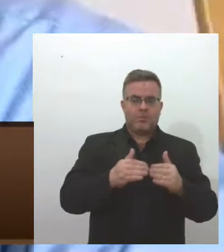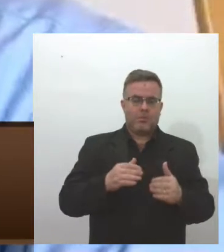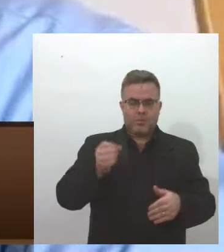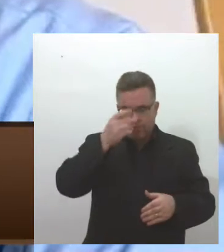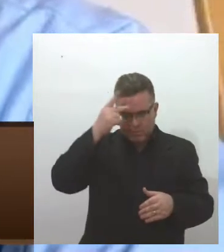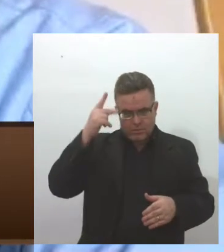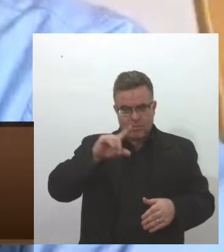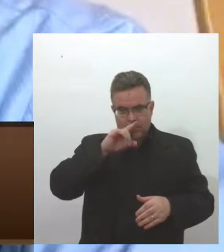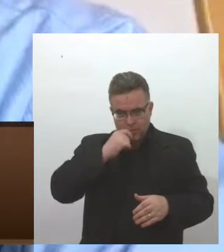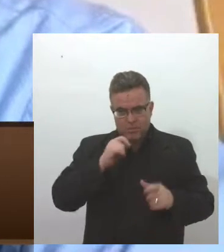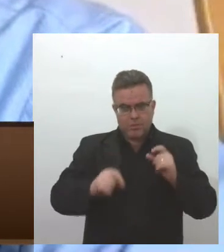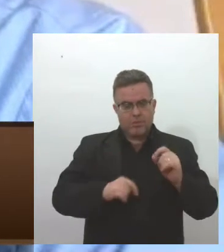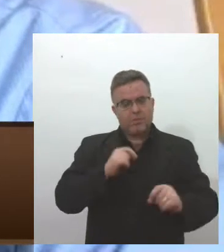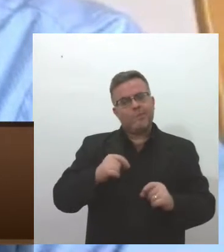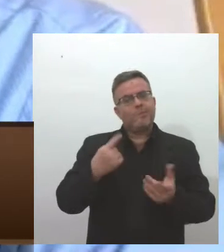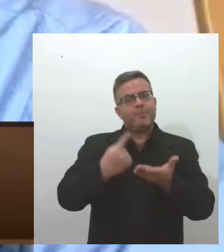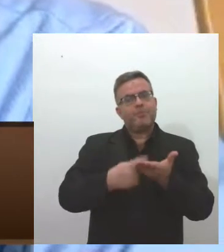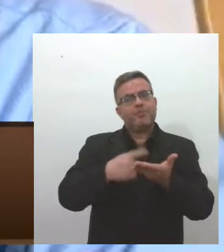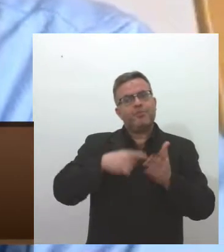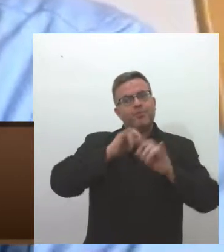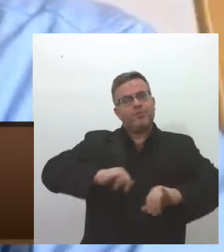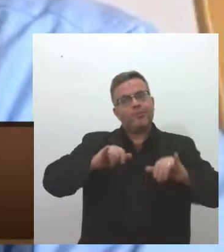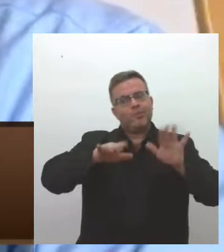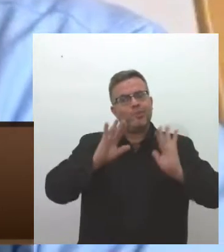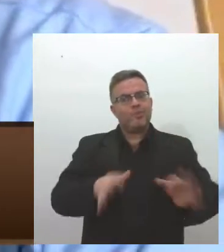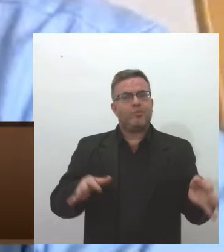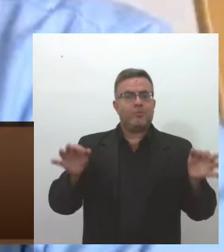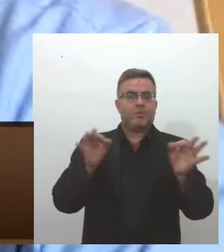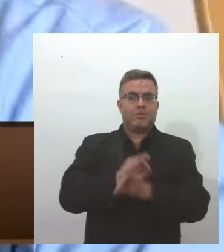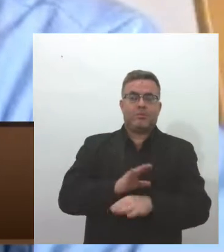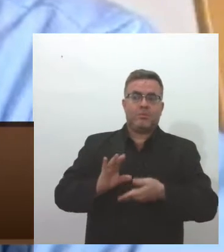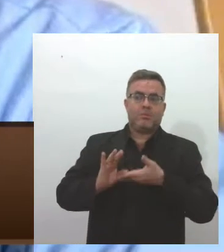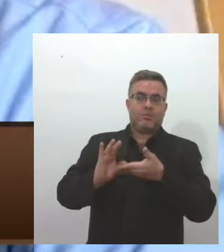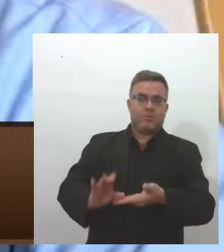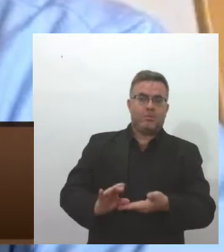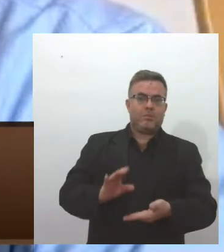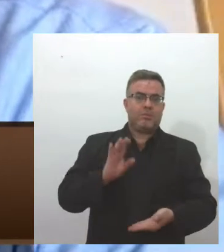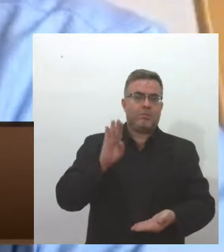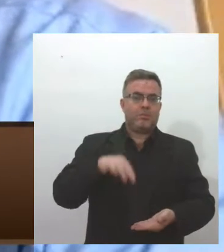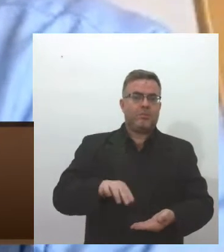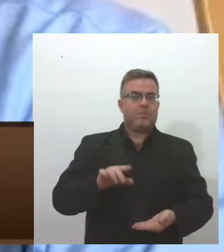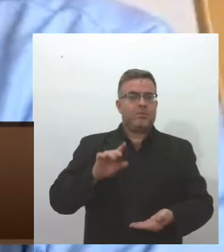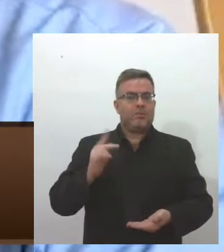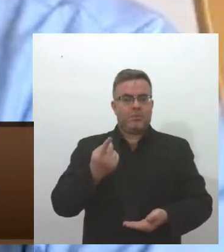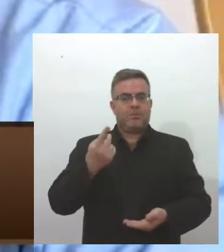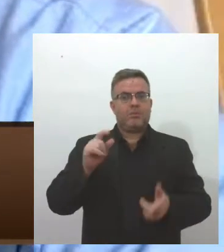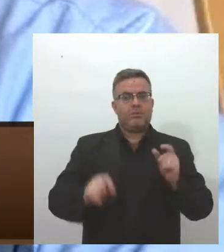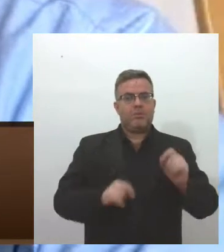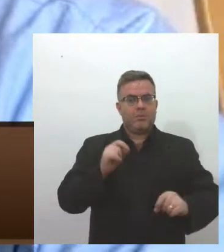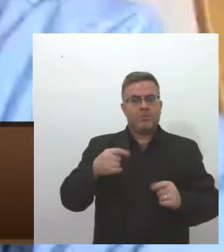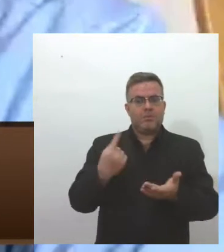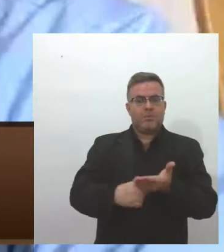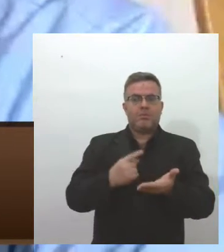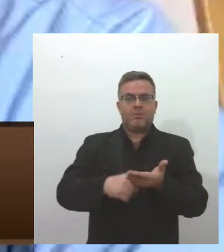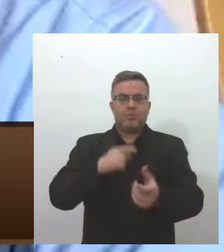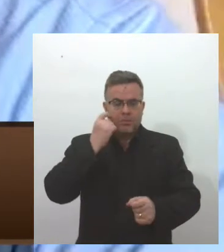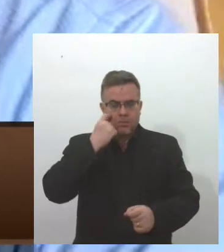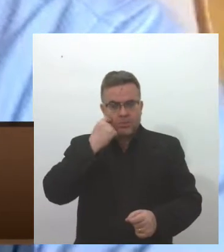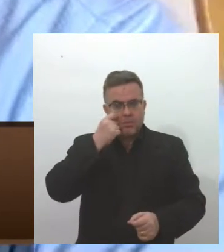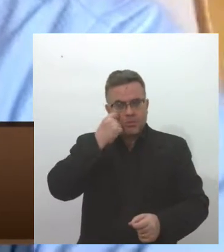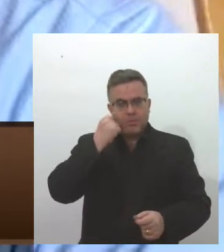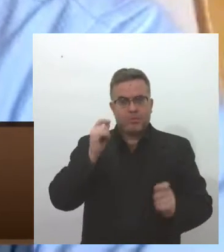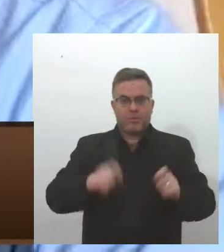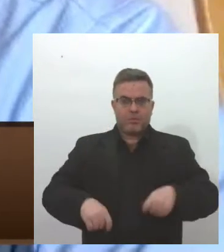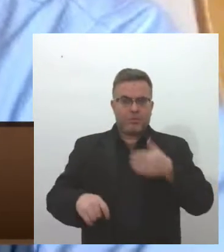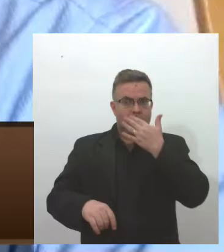prefeito anunciou um recurso junto com a BIH para, exclusivamente, para